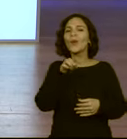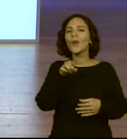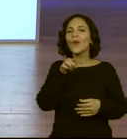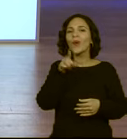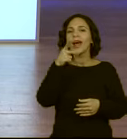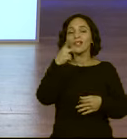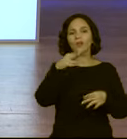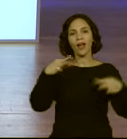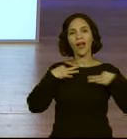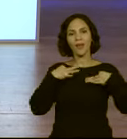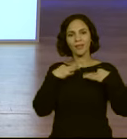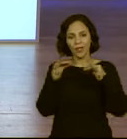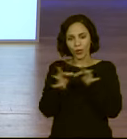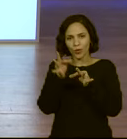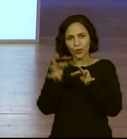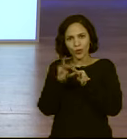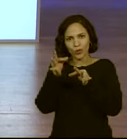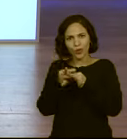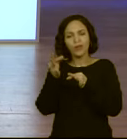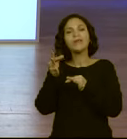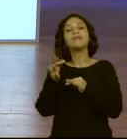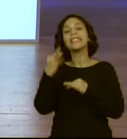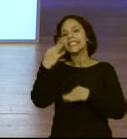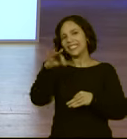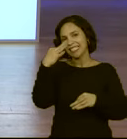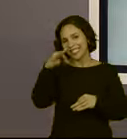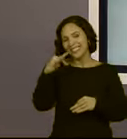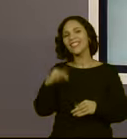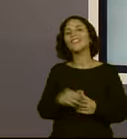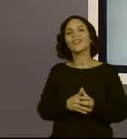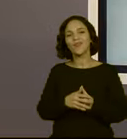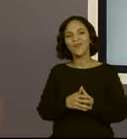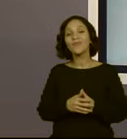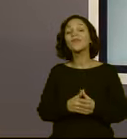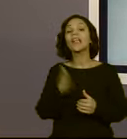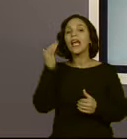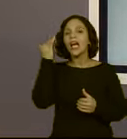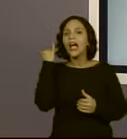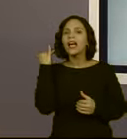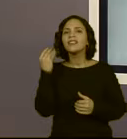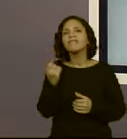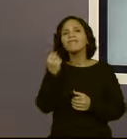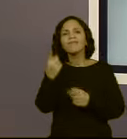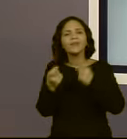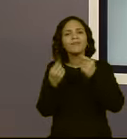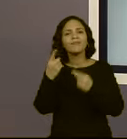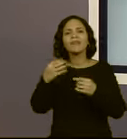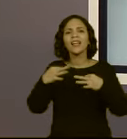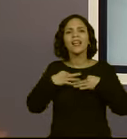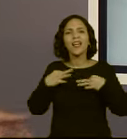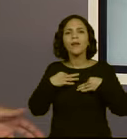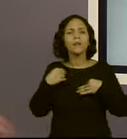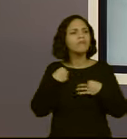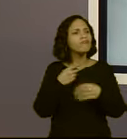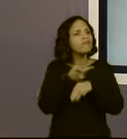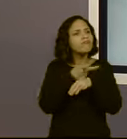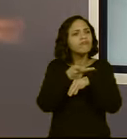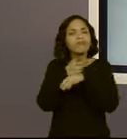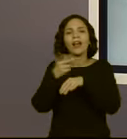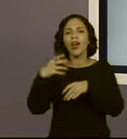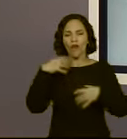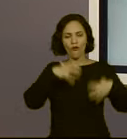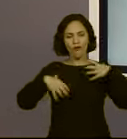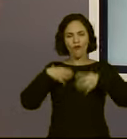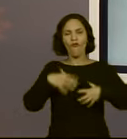que costura suas camisas né isso a gente tava com um probleminha de encontrar o tipo de camisa porque na época não encontrava a